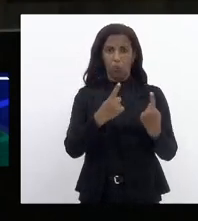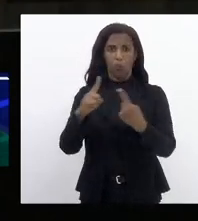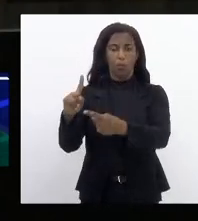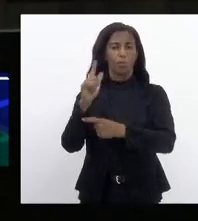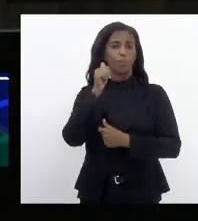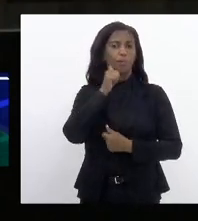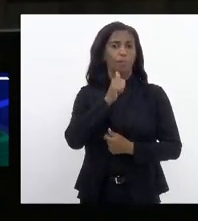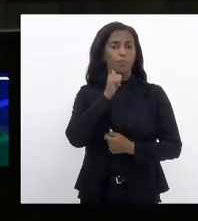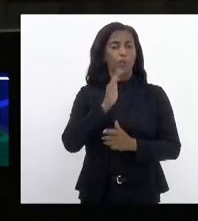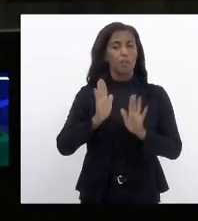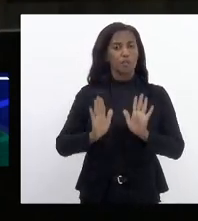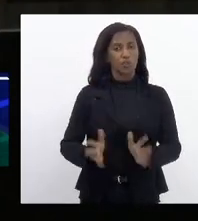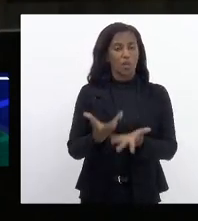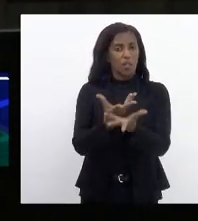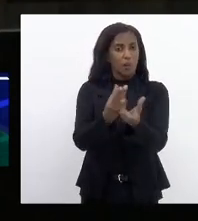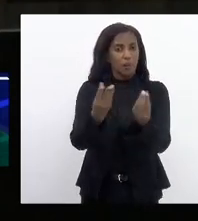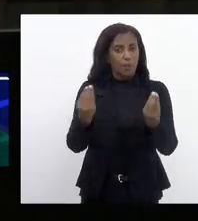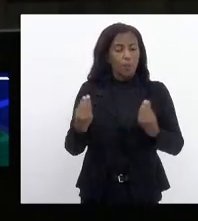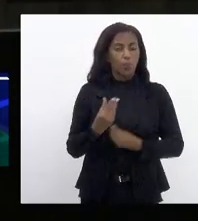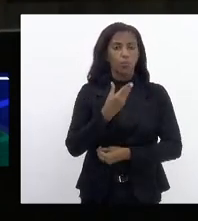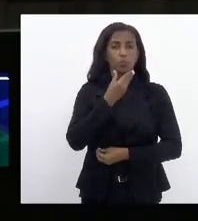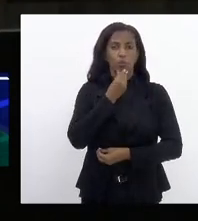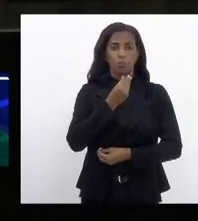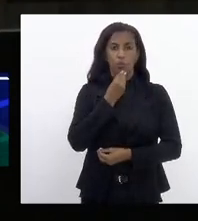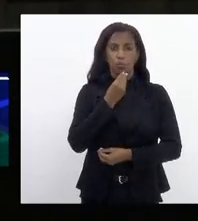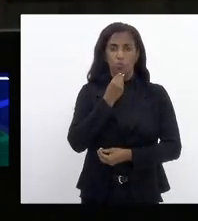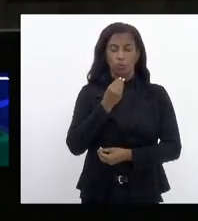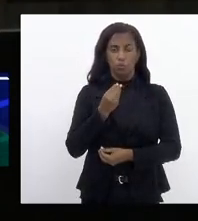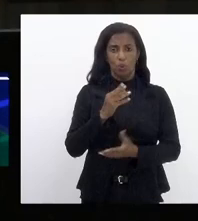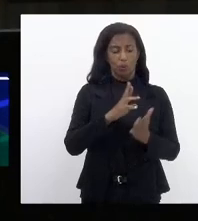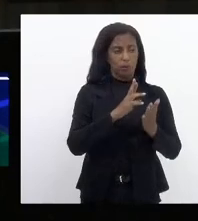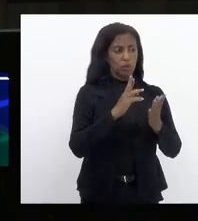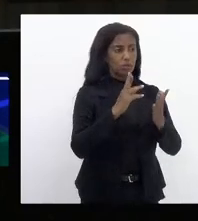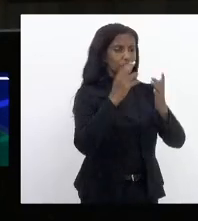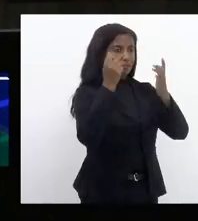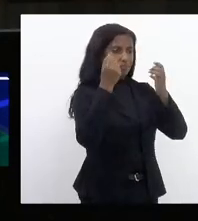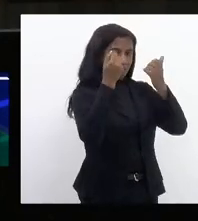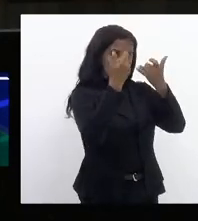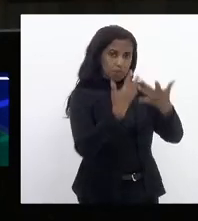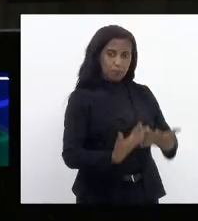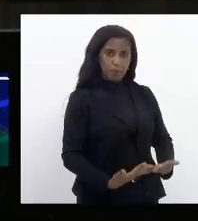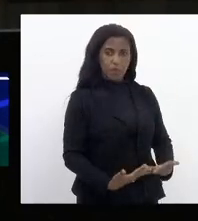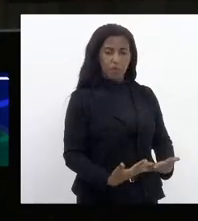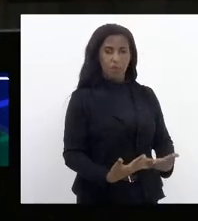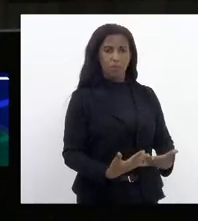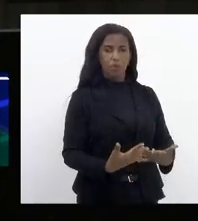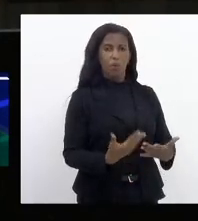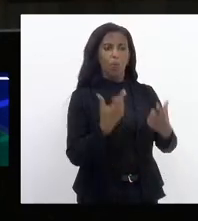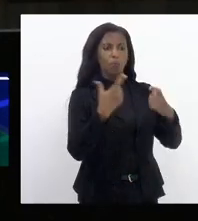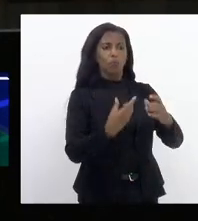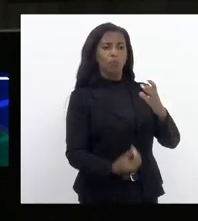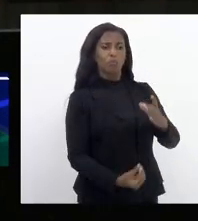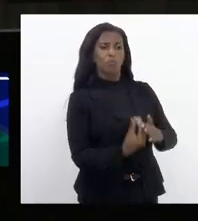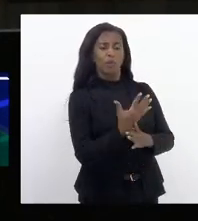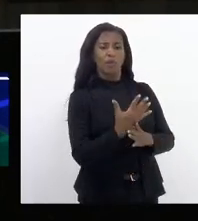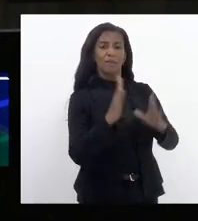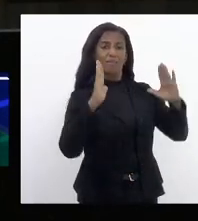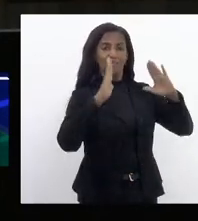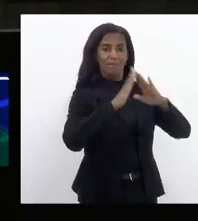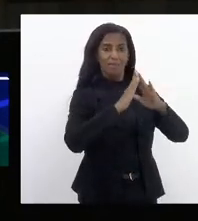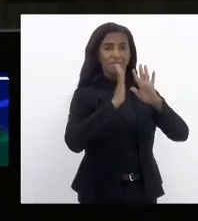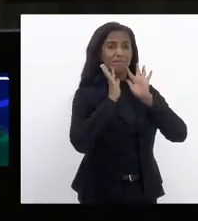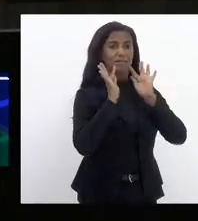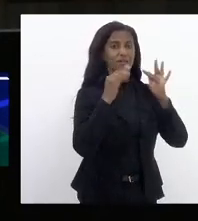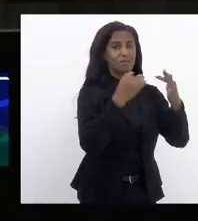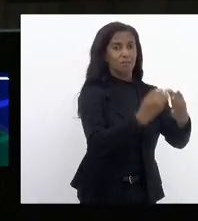mulher, já que muitos desses homens relatam que foram criados em um cenário familiar